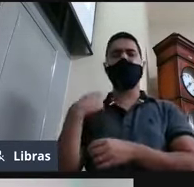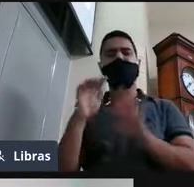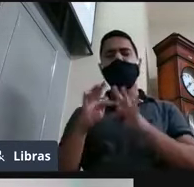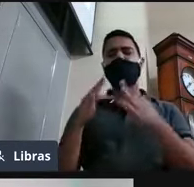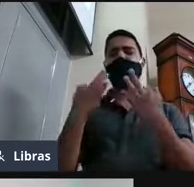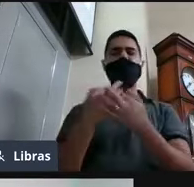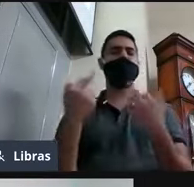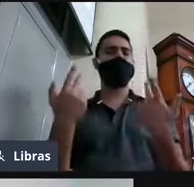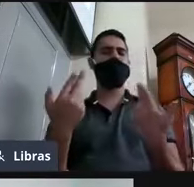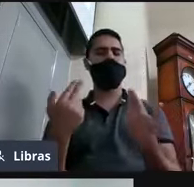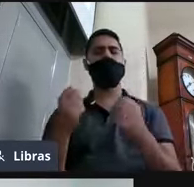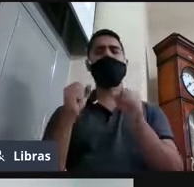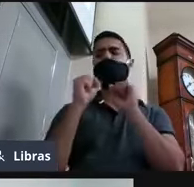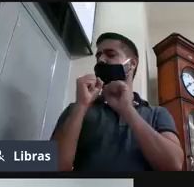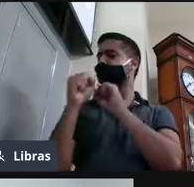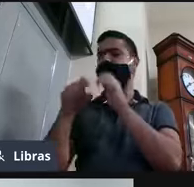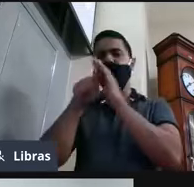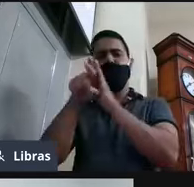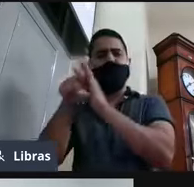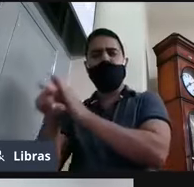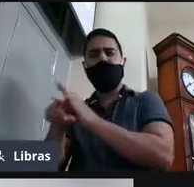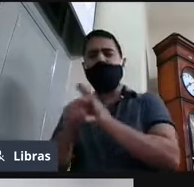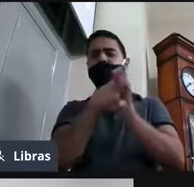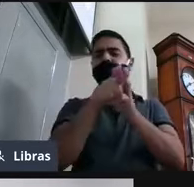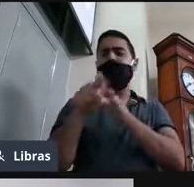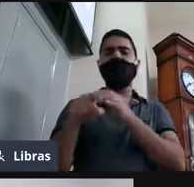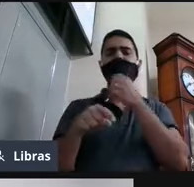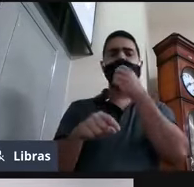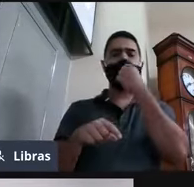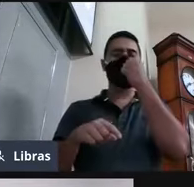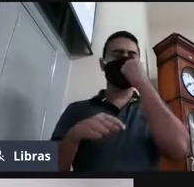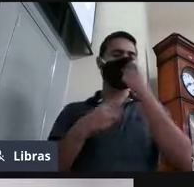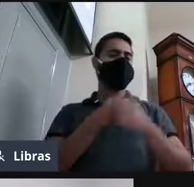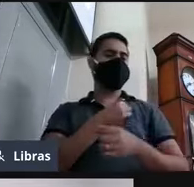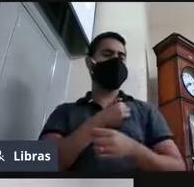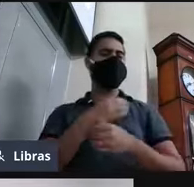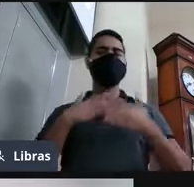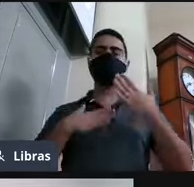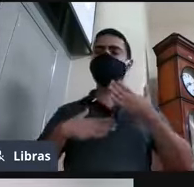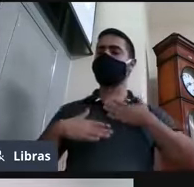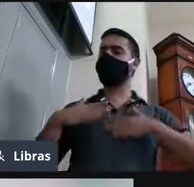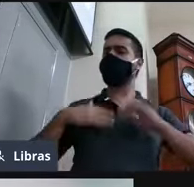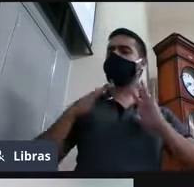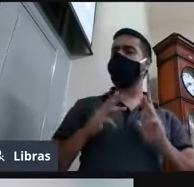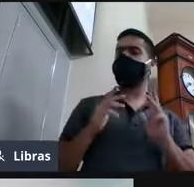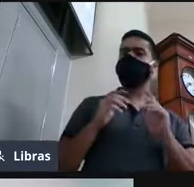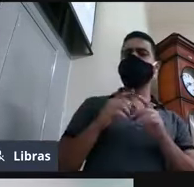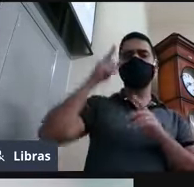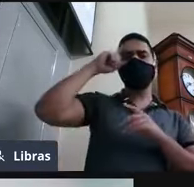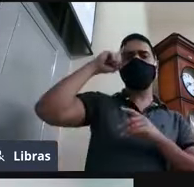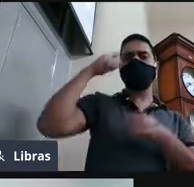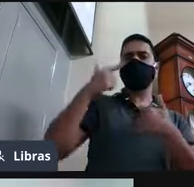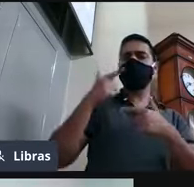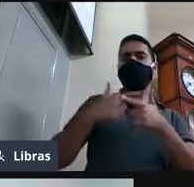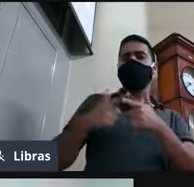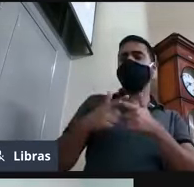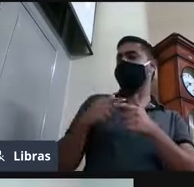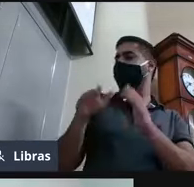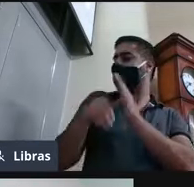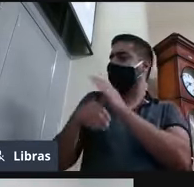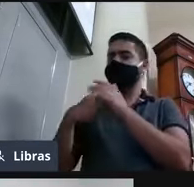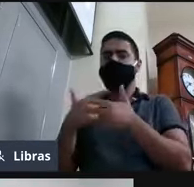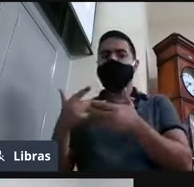meus irmãos, dos irmãos deles. Nós temos uma vida tranquila, limpa, dentro do dia a dia. Esses dias